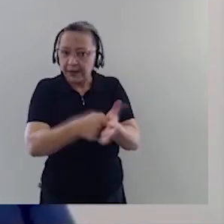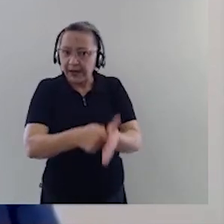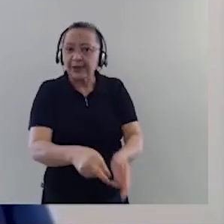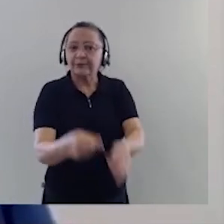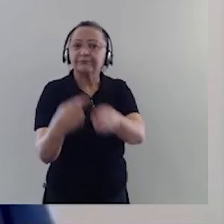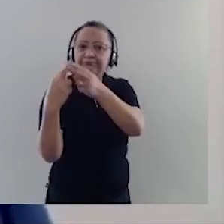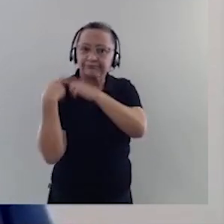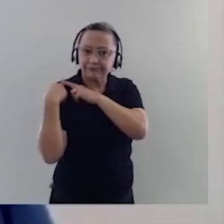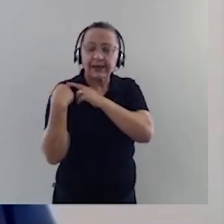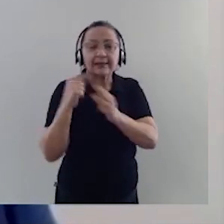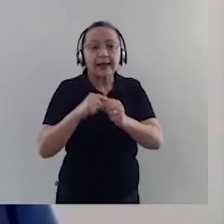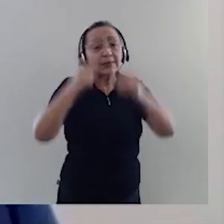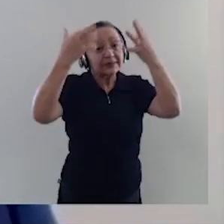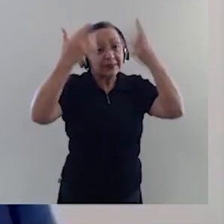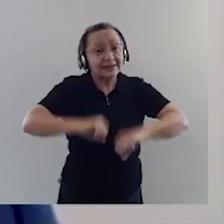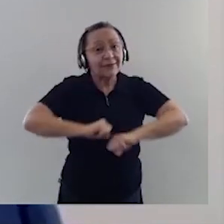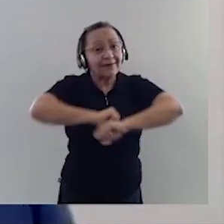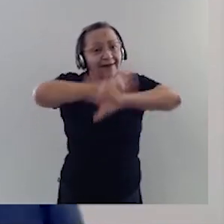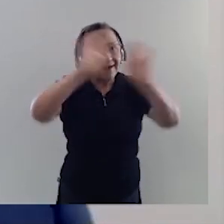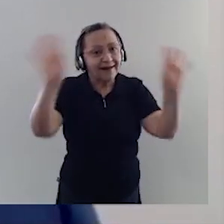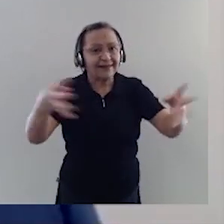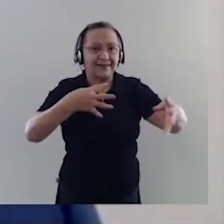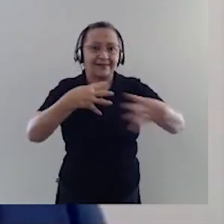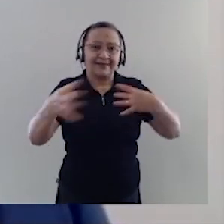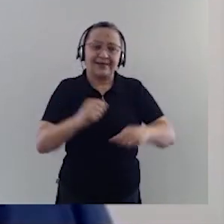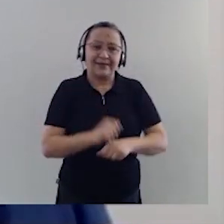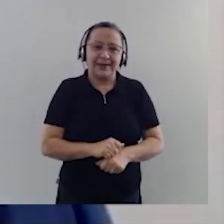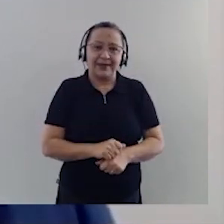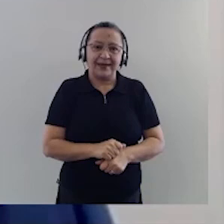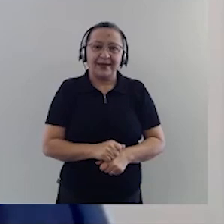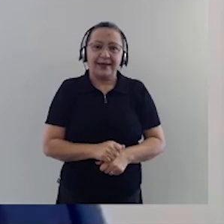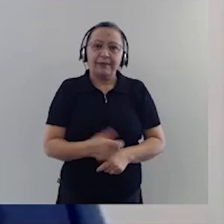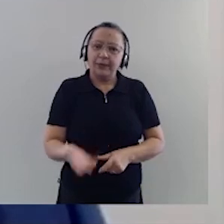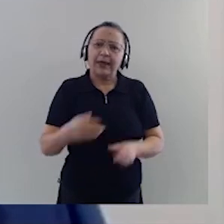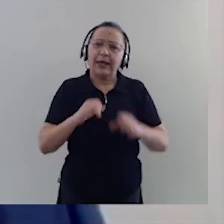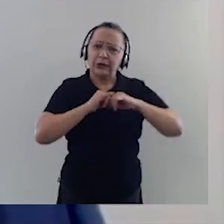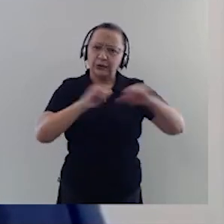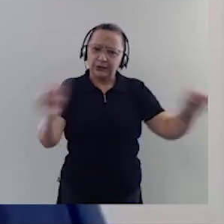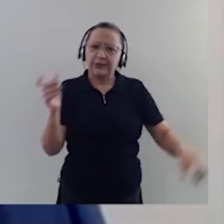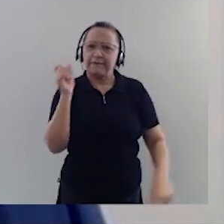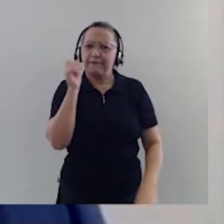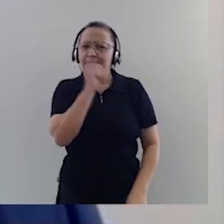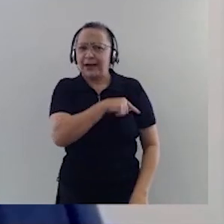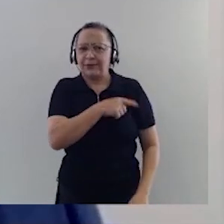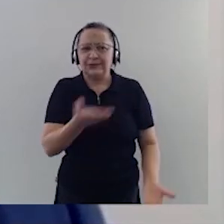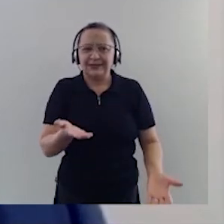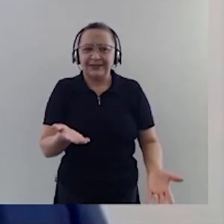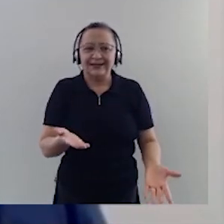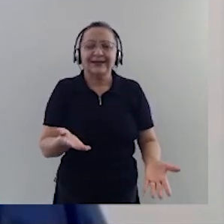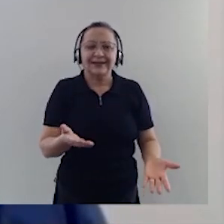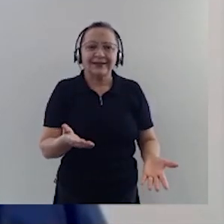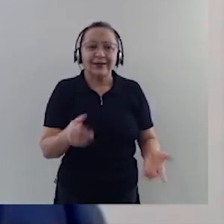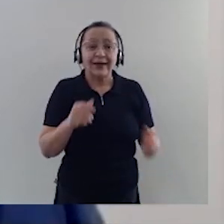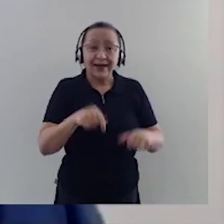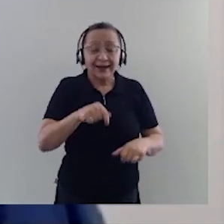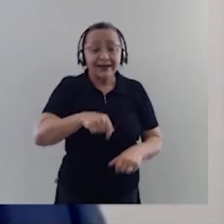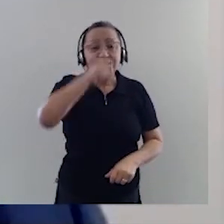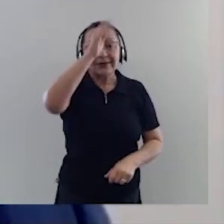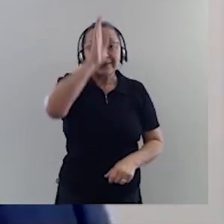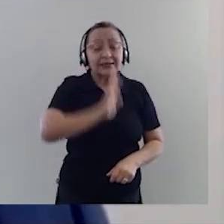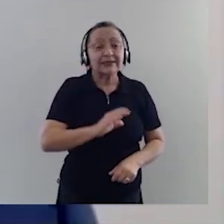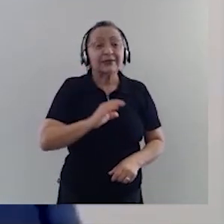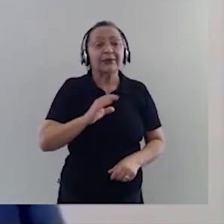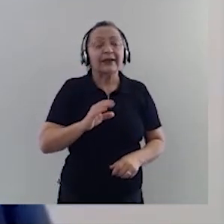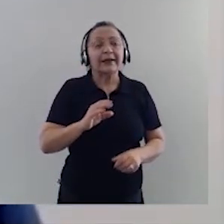dos administradores, pela falsa notícia ou pela pouca transparência. Então, aqui no Brasil, a